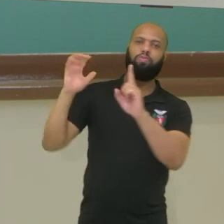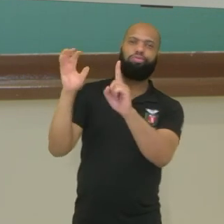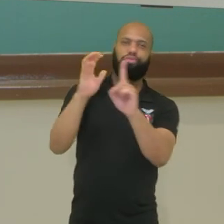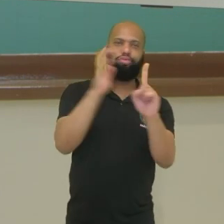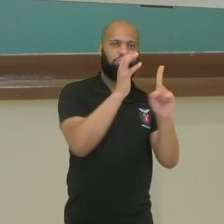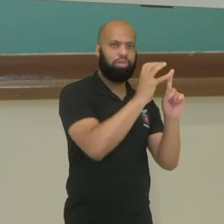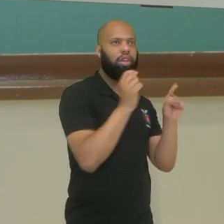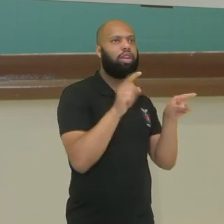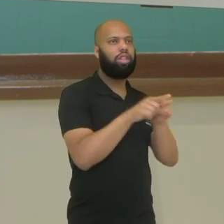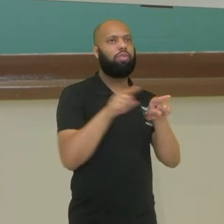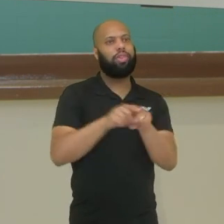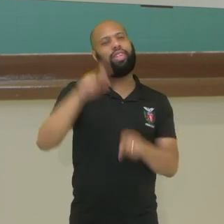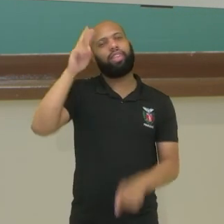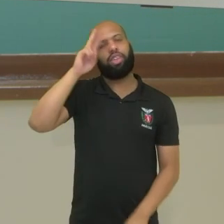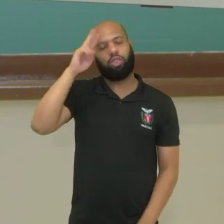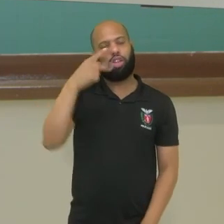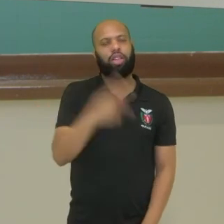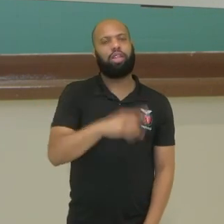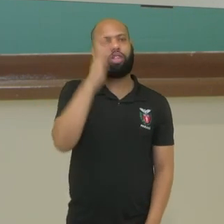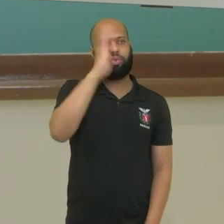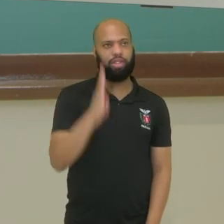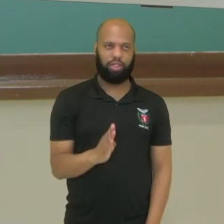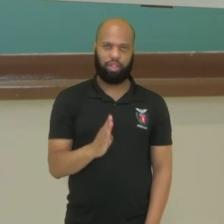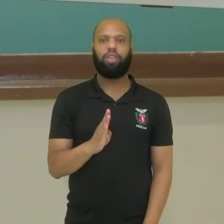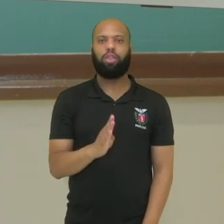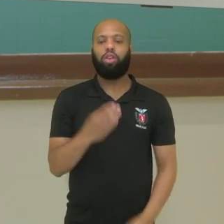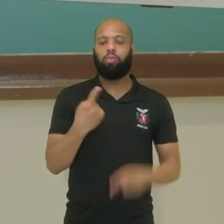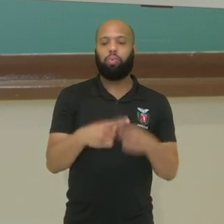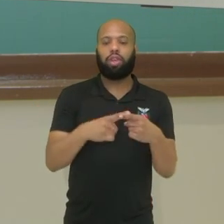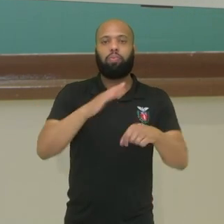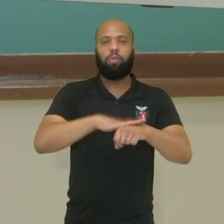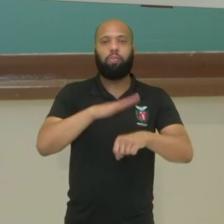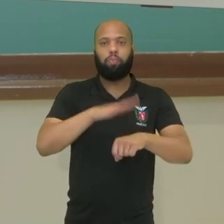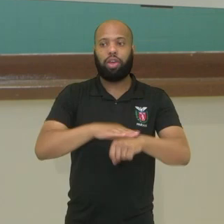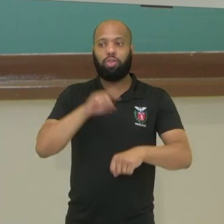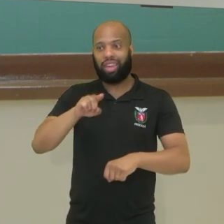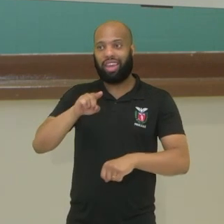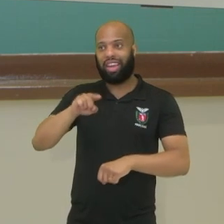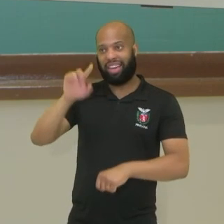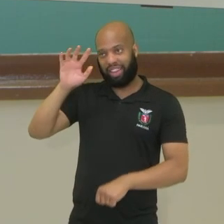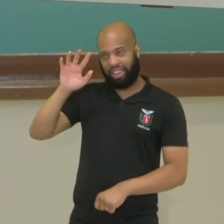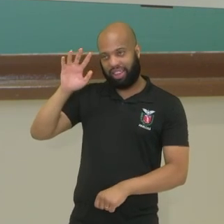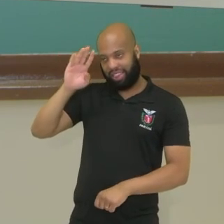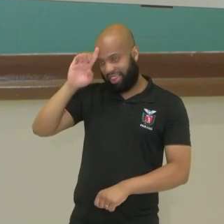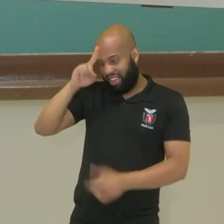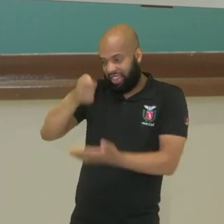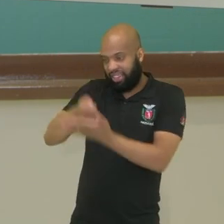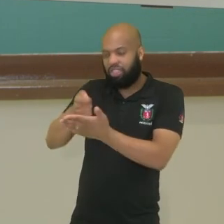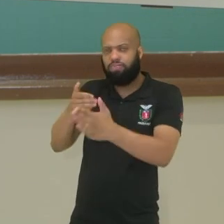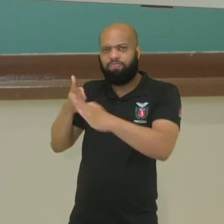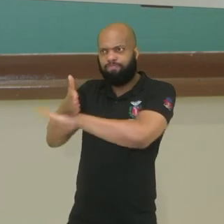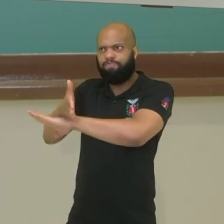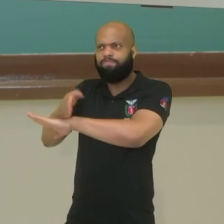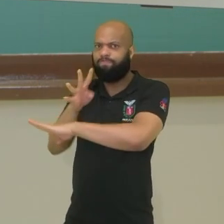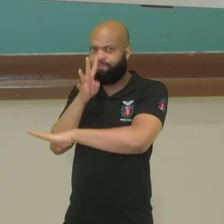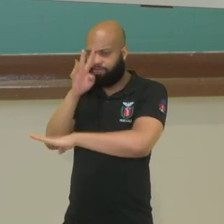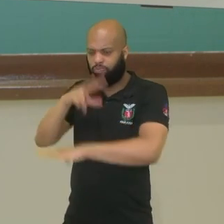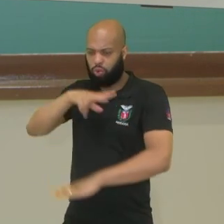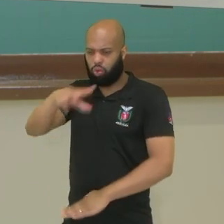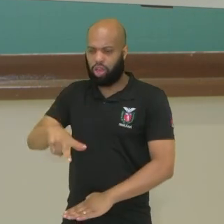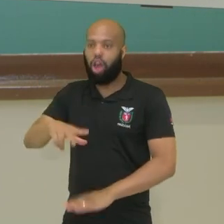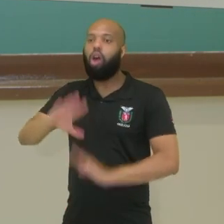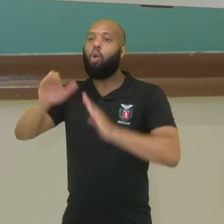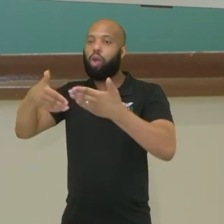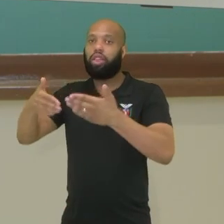influenciando inclusive a história do Brasil, né? Quando ele resolve invadir Portugal em 1807, provocando aí